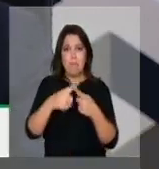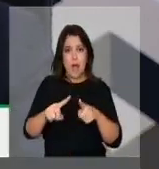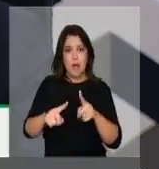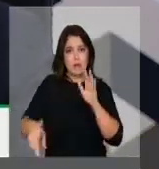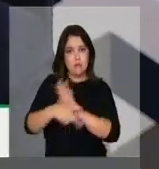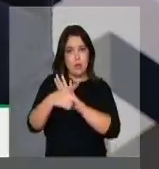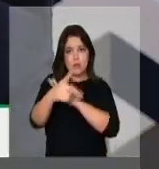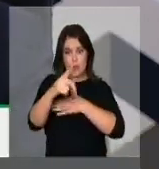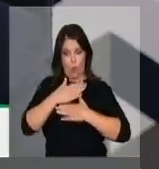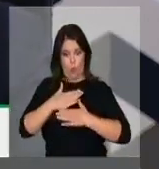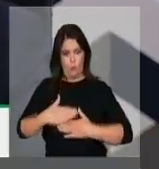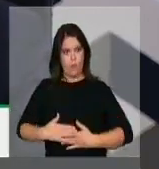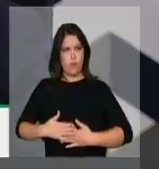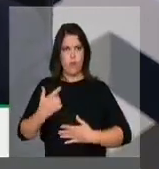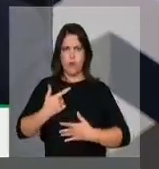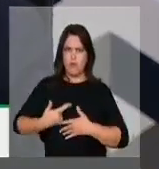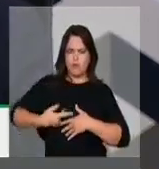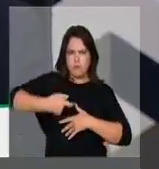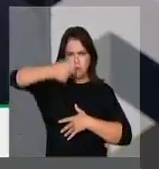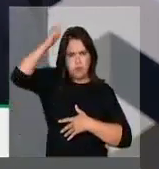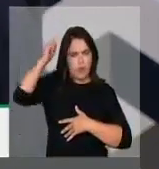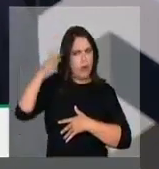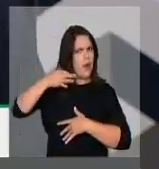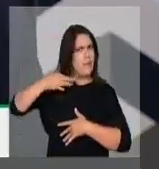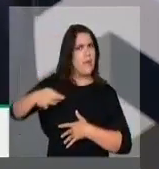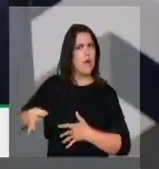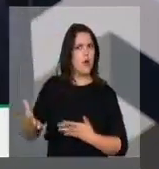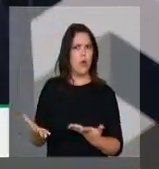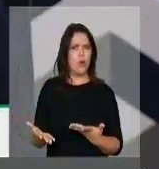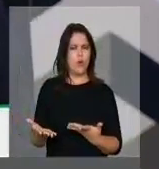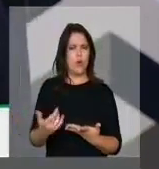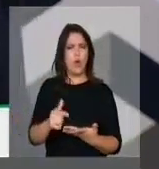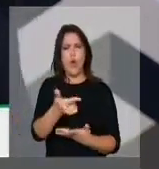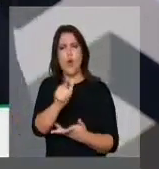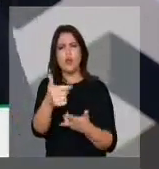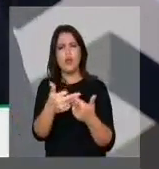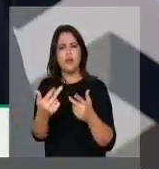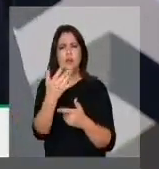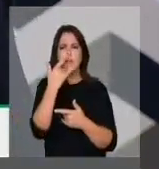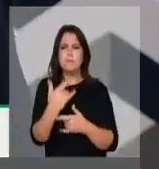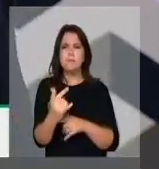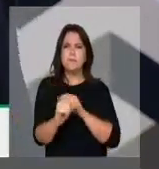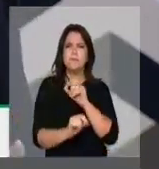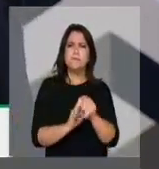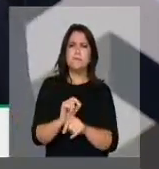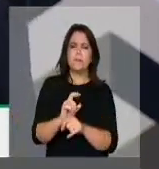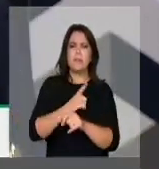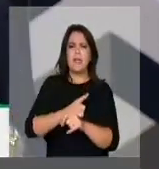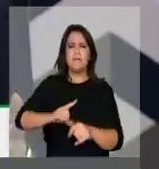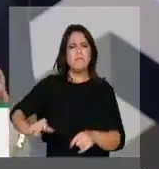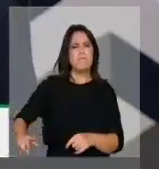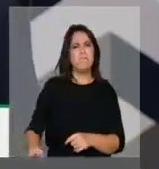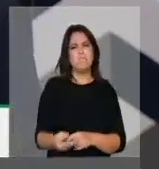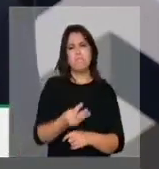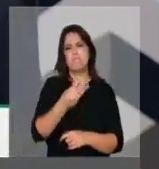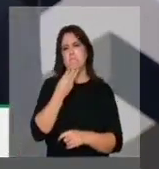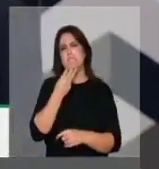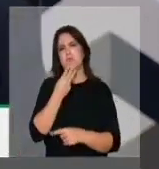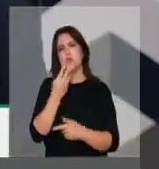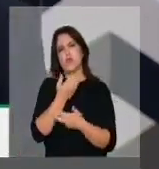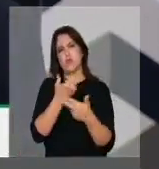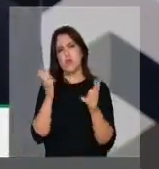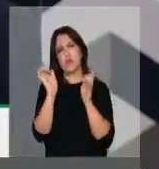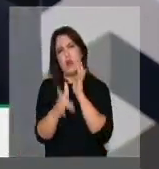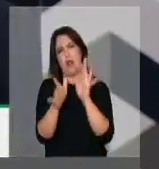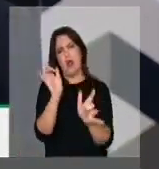mas partes do seu próprio corpo. Um segundo ponto que me chama a atenção em Auschwitz é que nós temos ainda milhares de